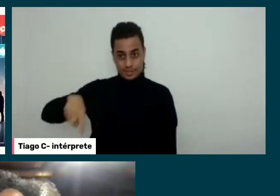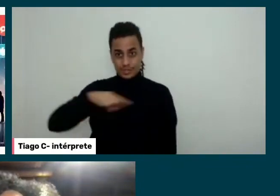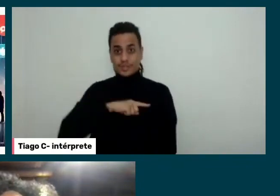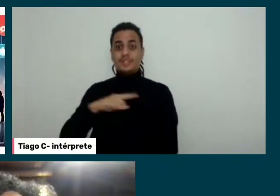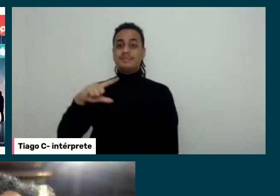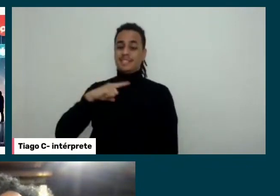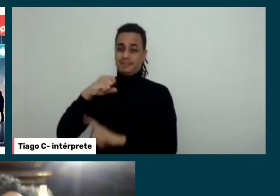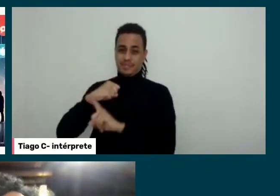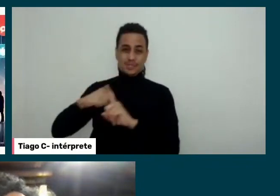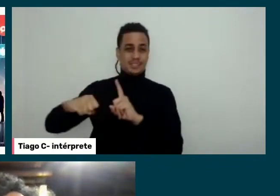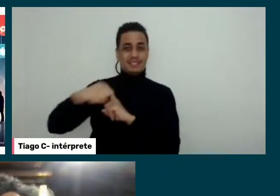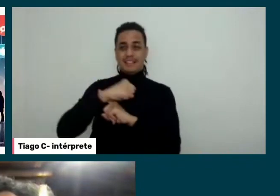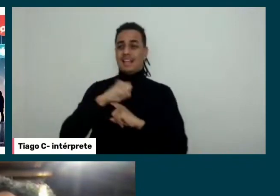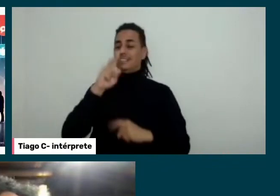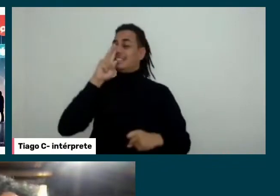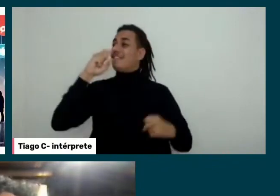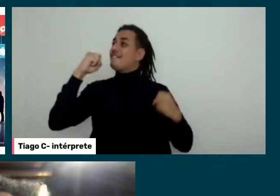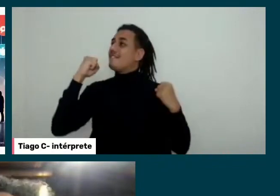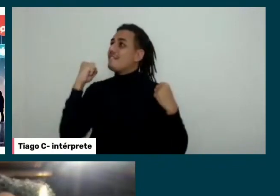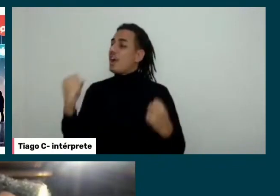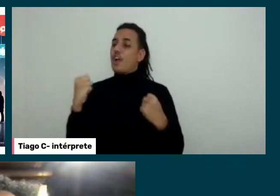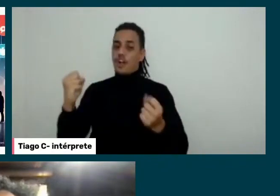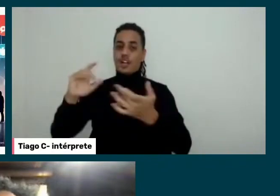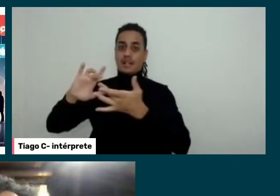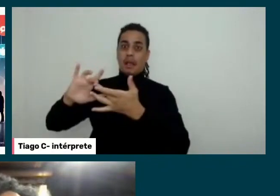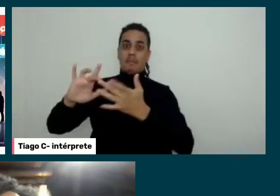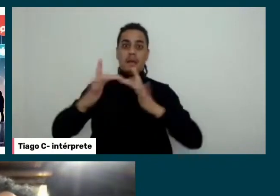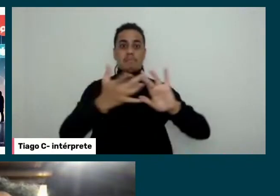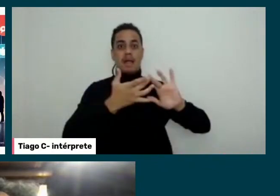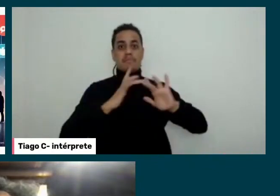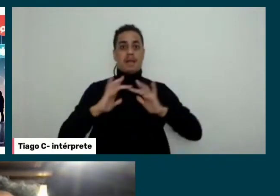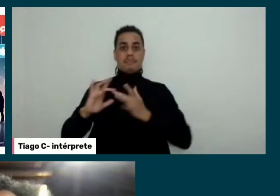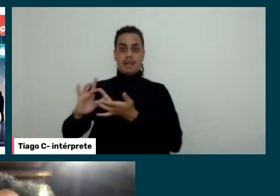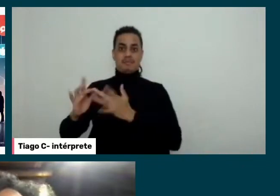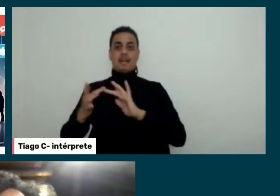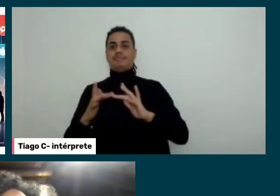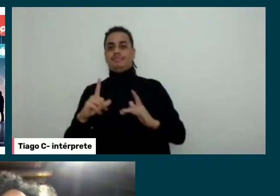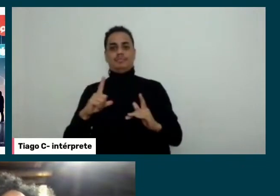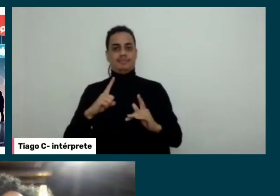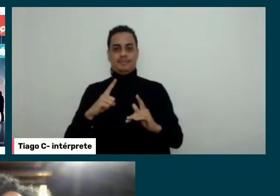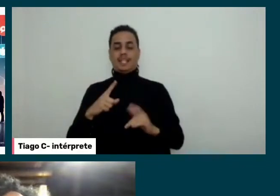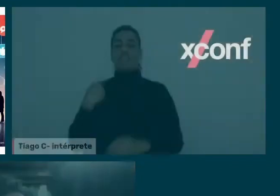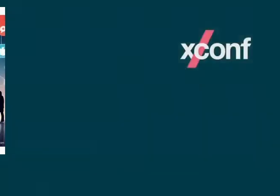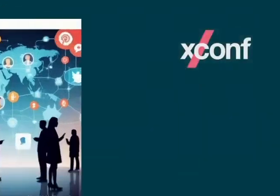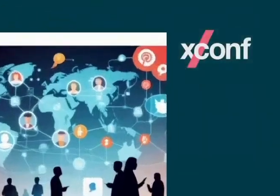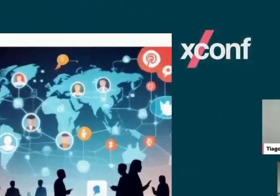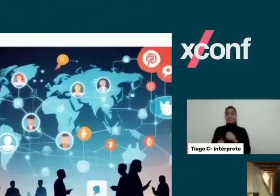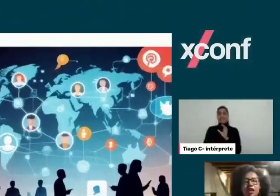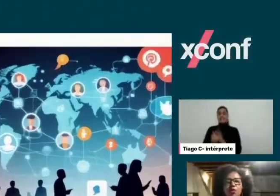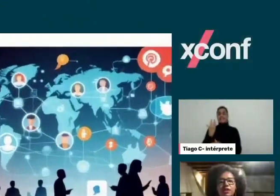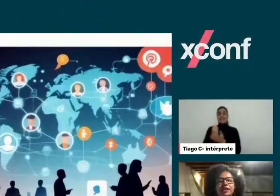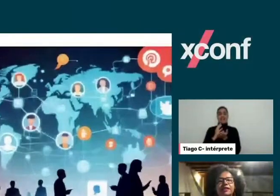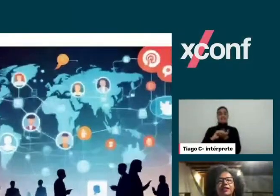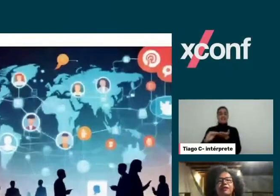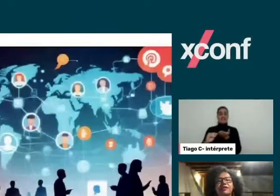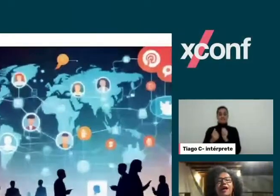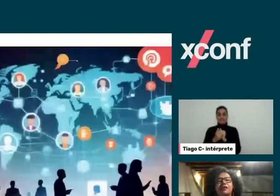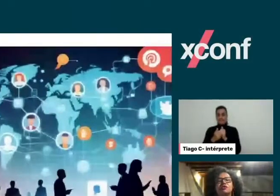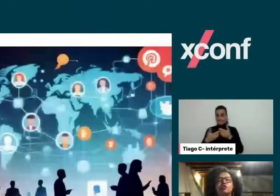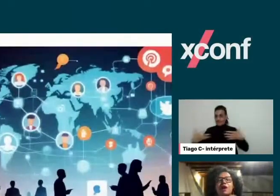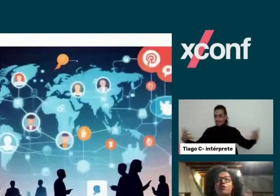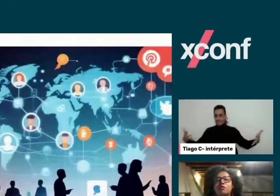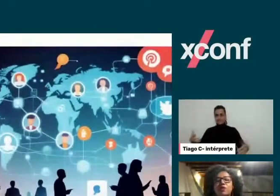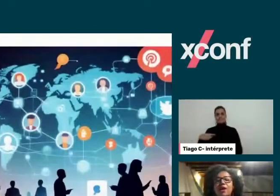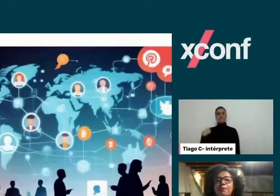sociedade hiperconectada que faz cada um de nós gerar dados o tempo todo. Nunca fomos tão orientados